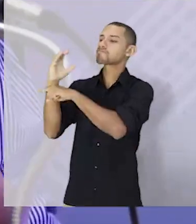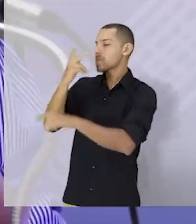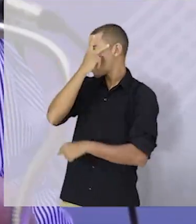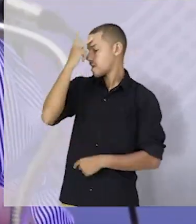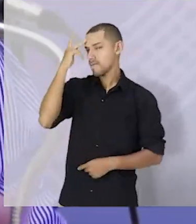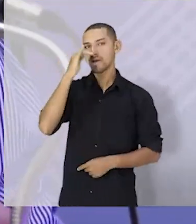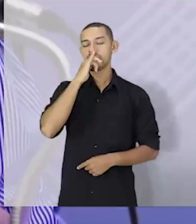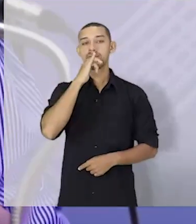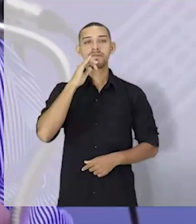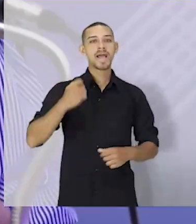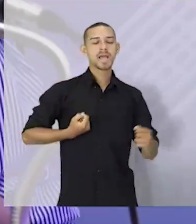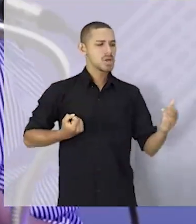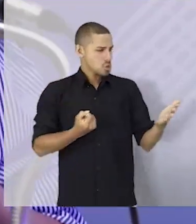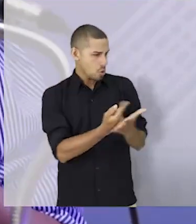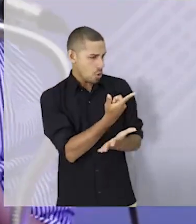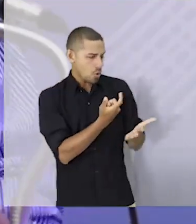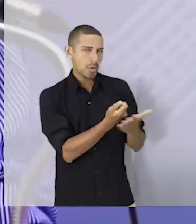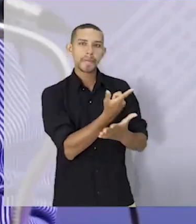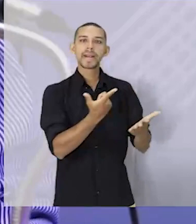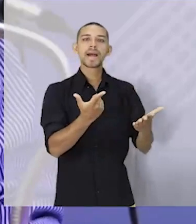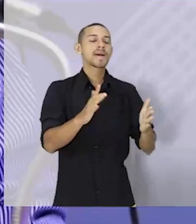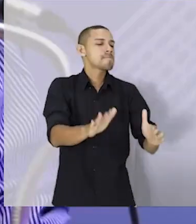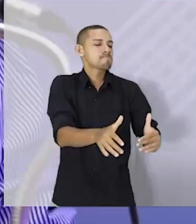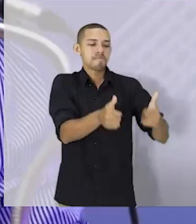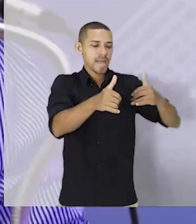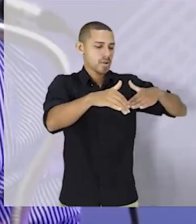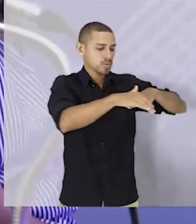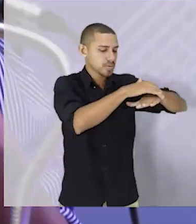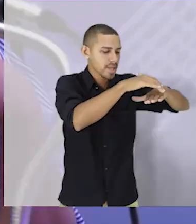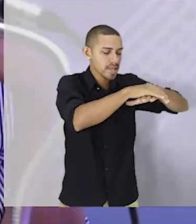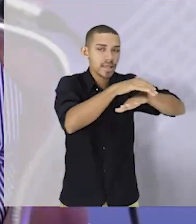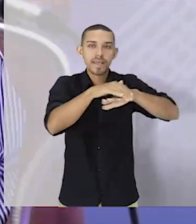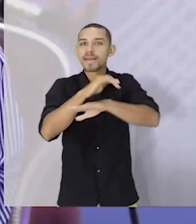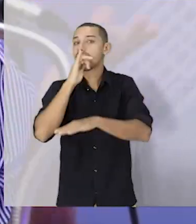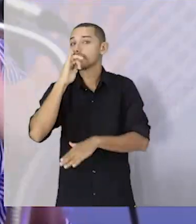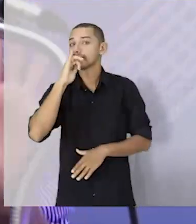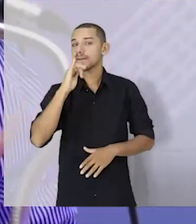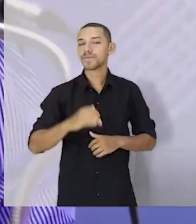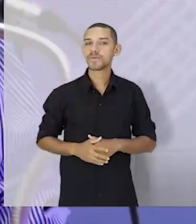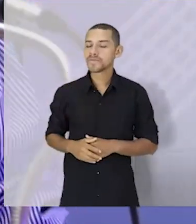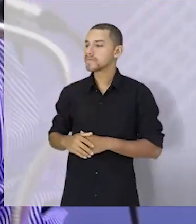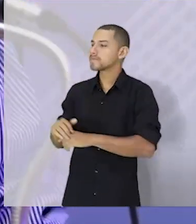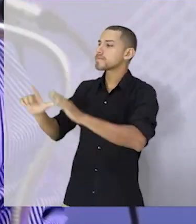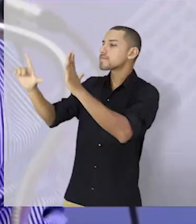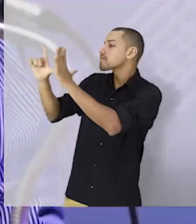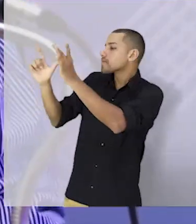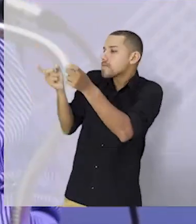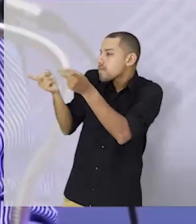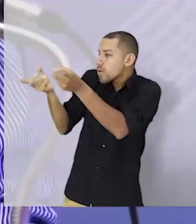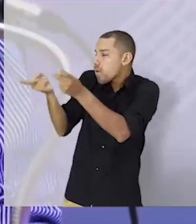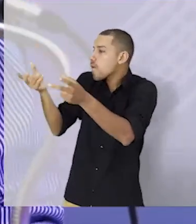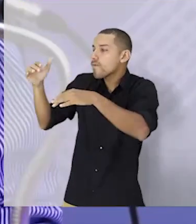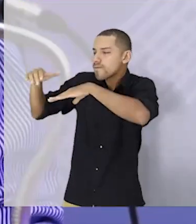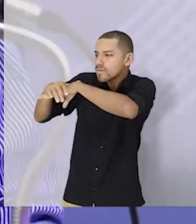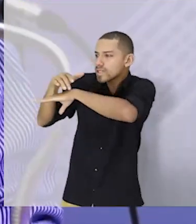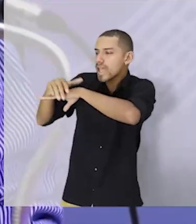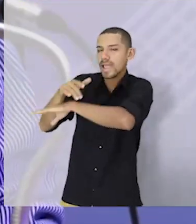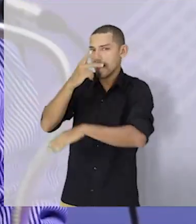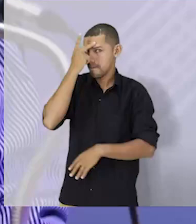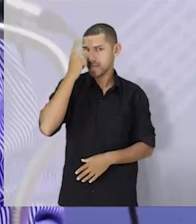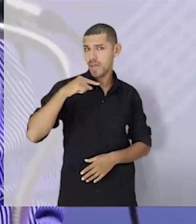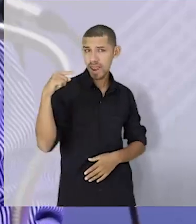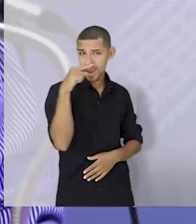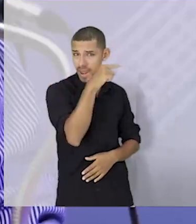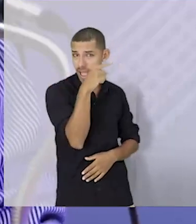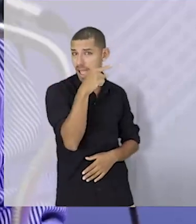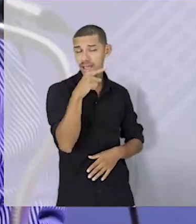faz compras do melhor tênis, por exemplo, o tênis que foi lançado. Então, aquela pessoa que está lá na rede social,